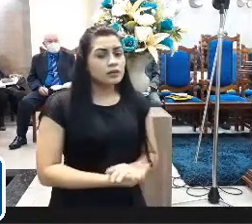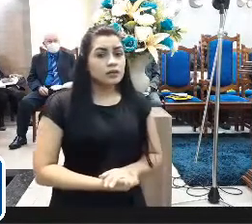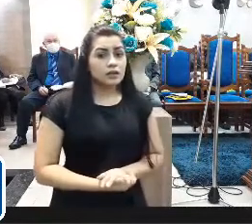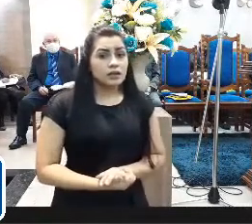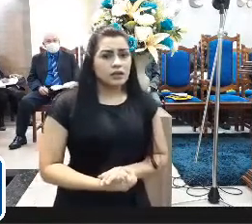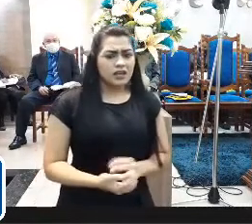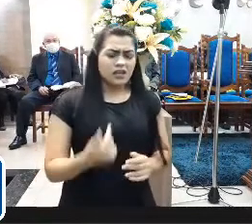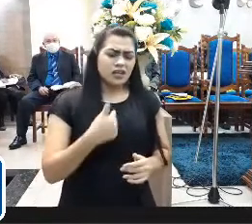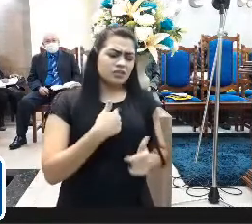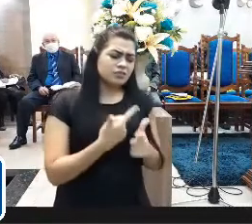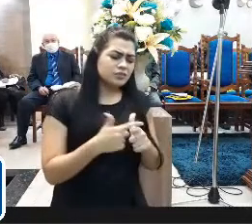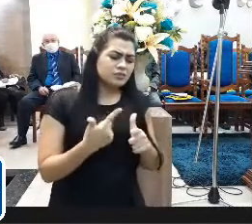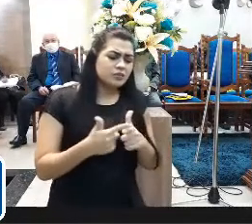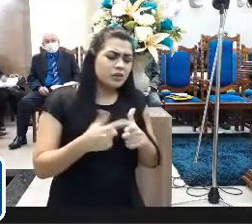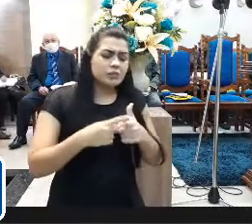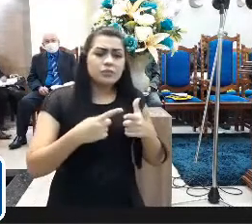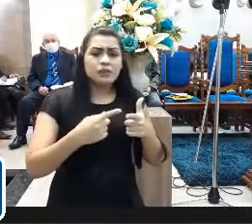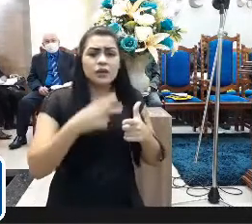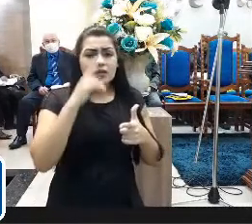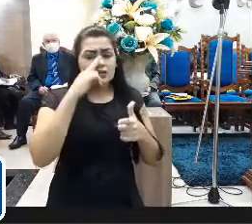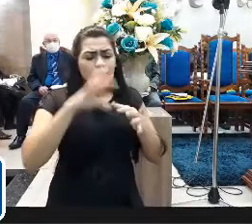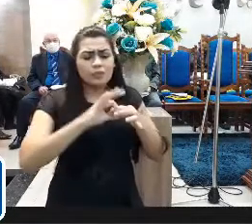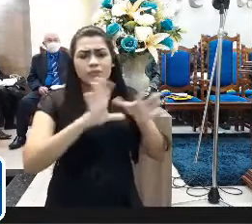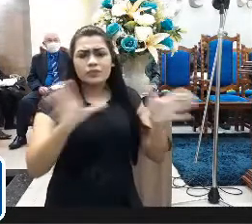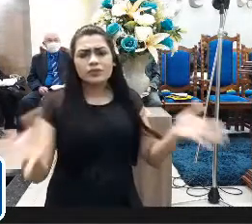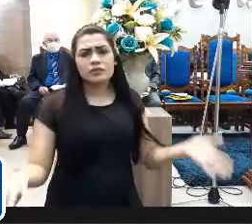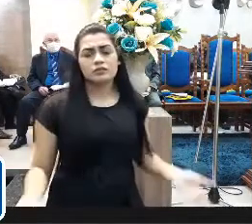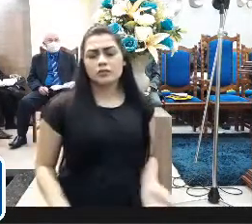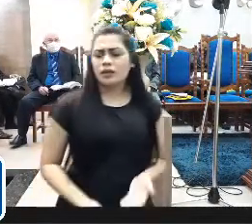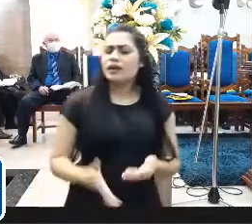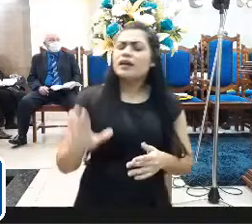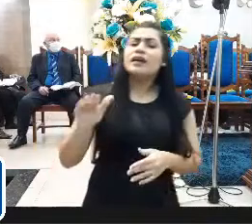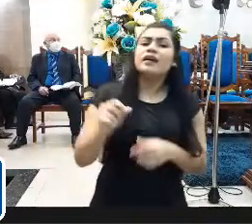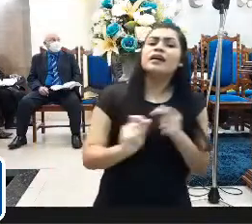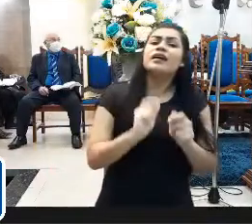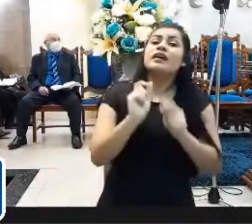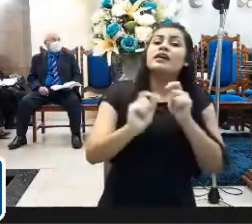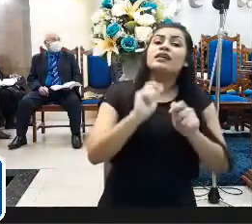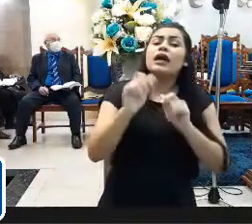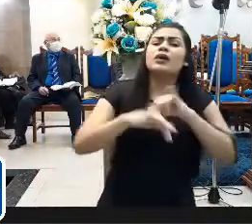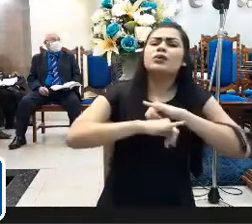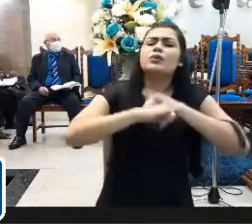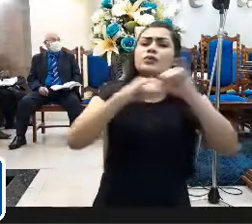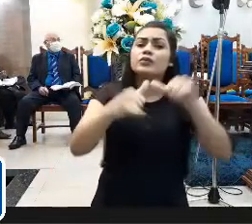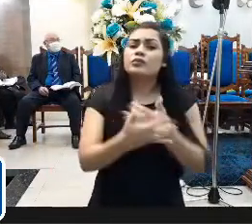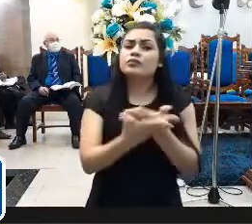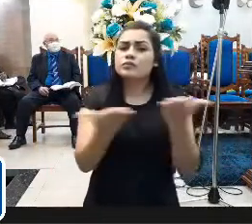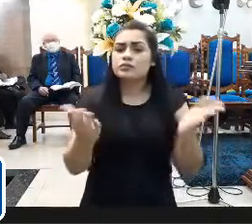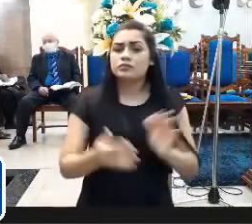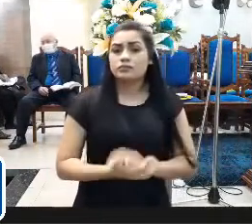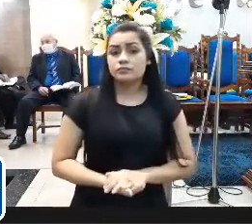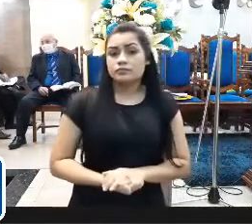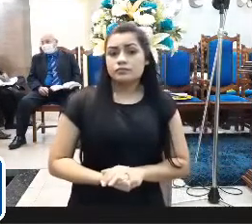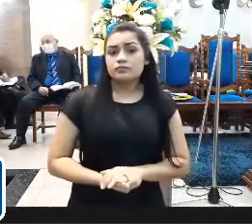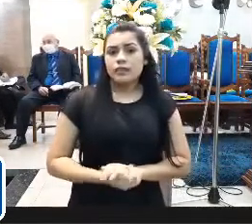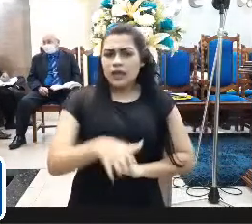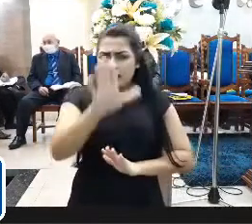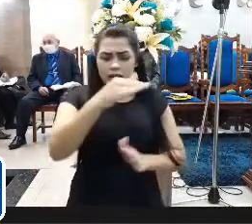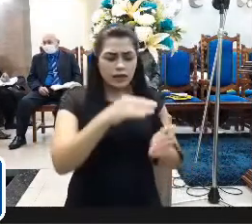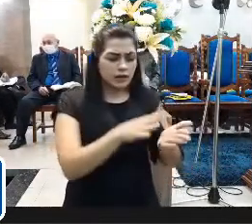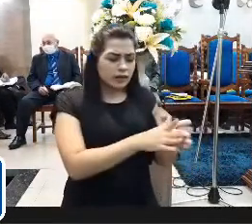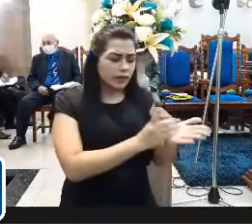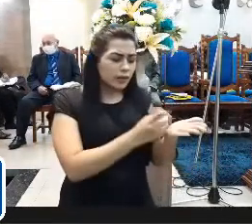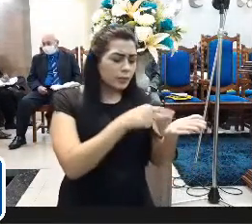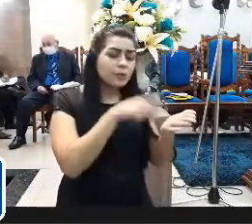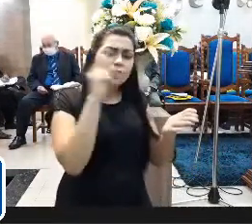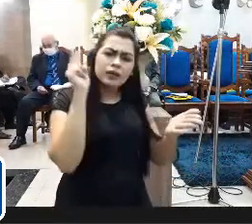luta. Meu irmão, quem foi que lhe deu essa mensagem? Quem falou isso para você? Leia a palavra de Deus, você